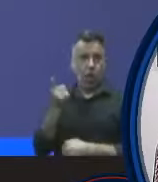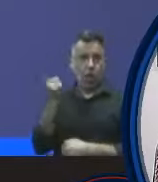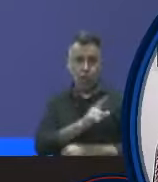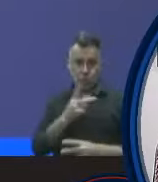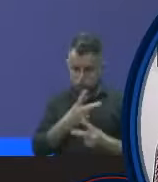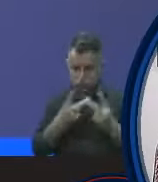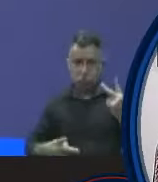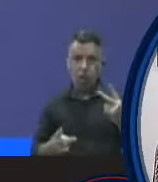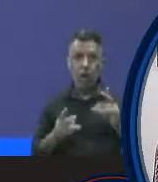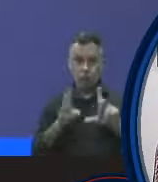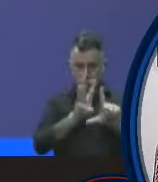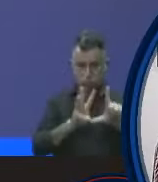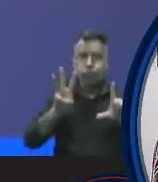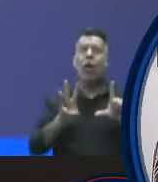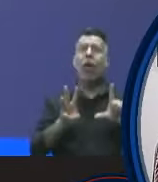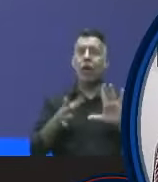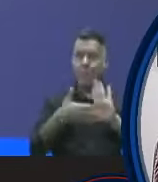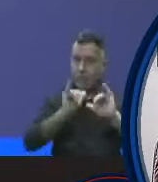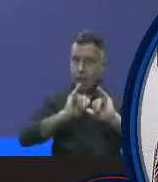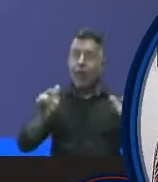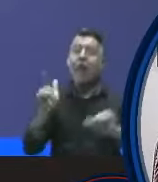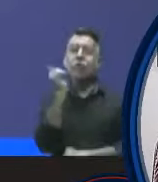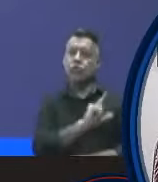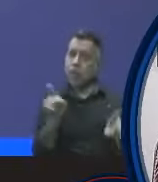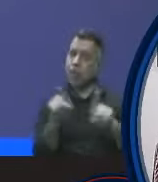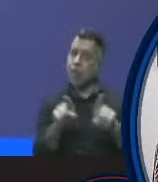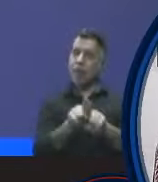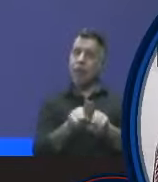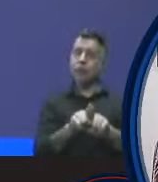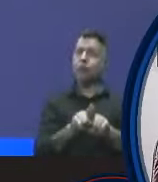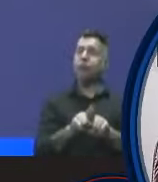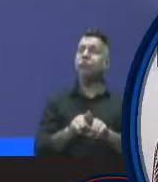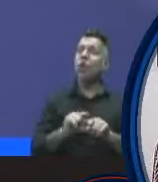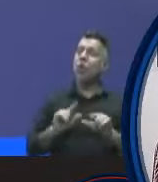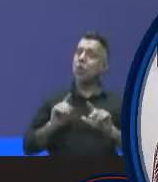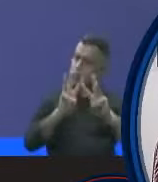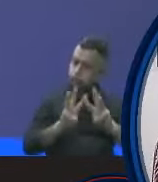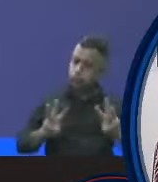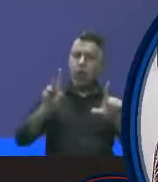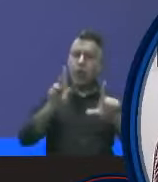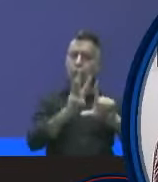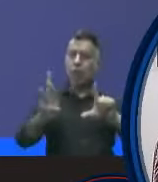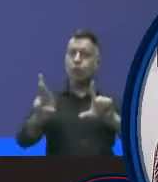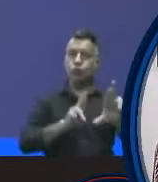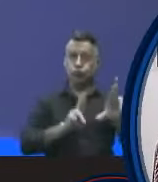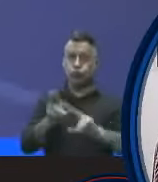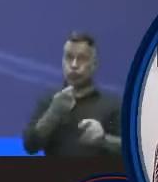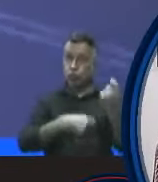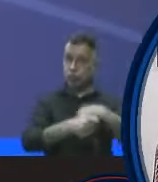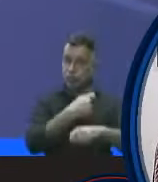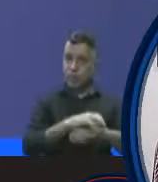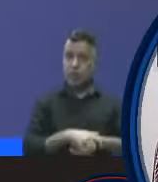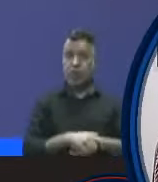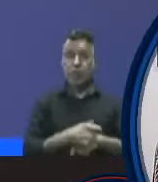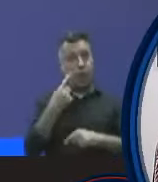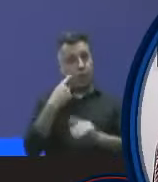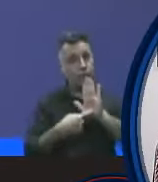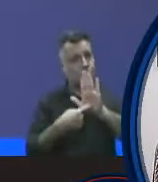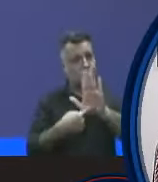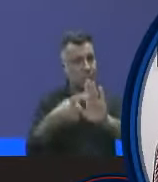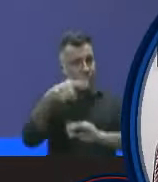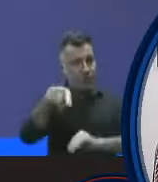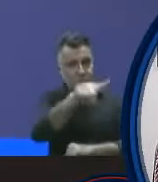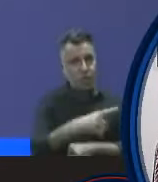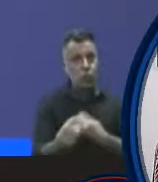do Marketplace, eu posso dizer que a gente ganha também o jogo na plataforma de soluções financeiras. E eu vou mostrar